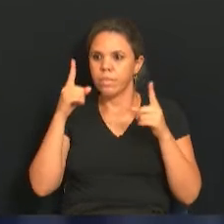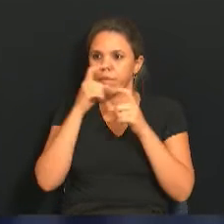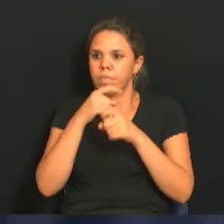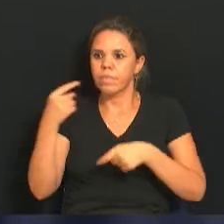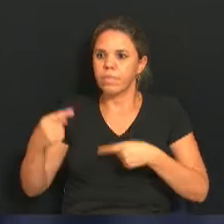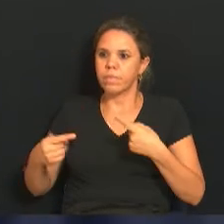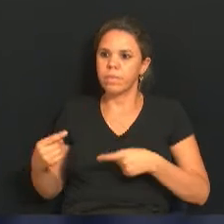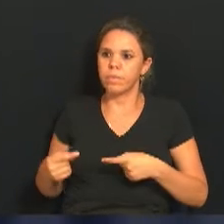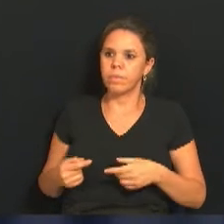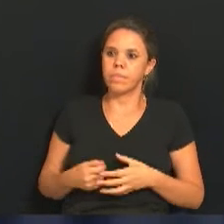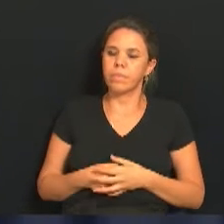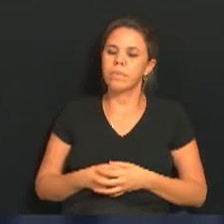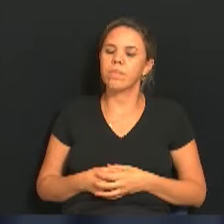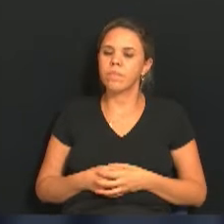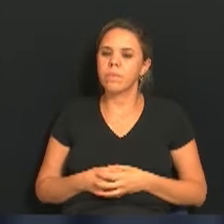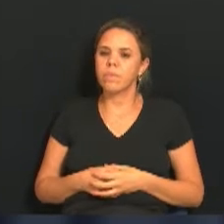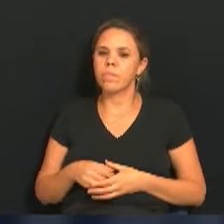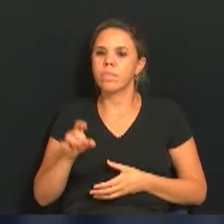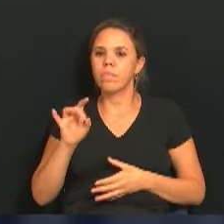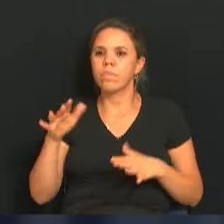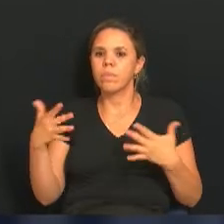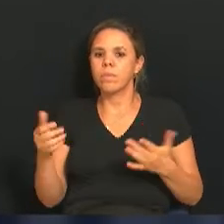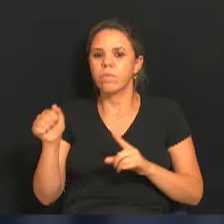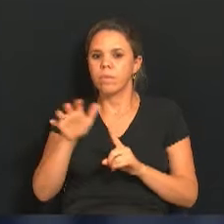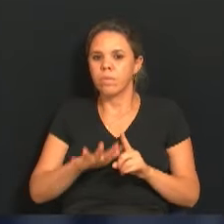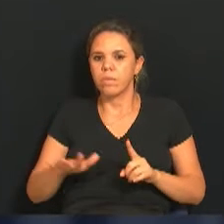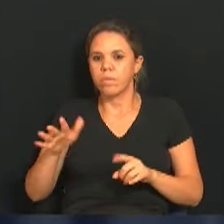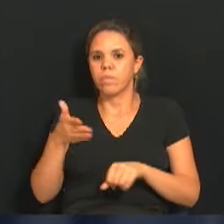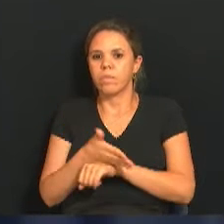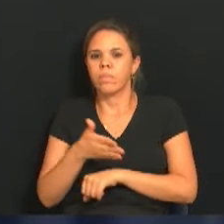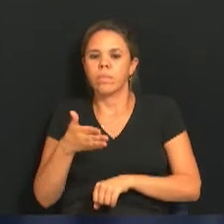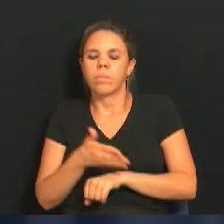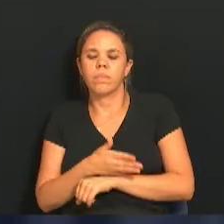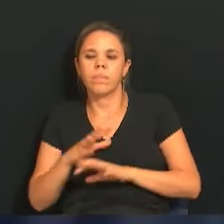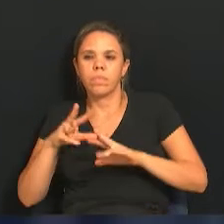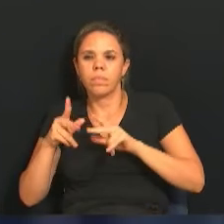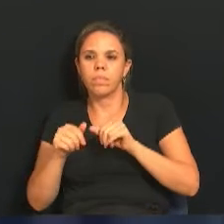discutido e que só com a sociedade participando e